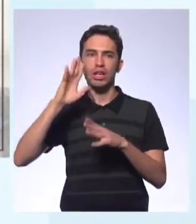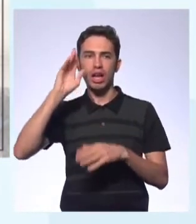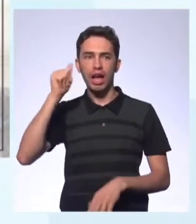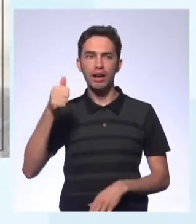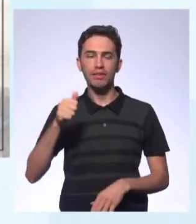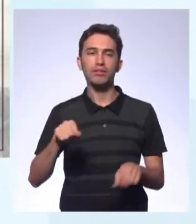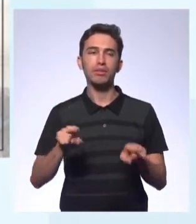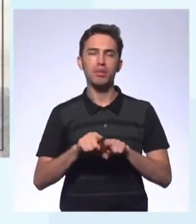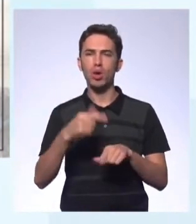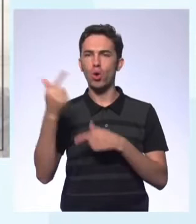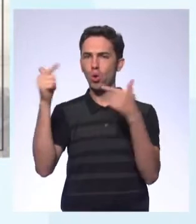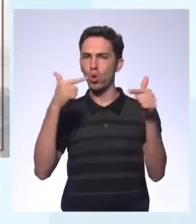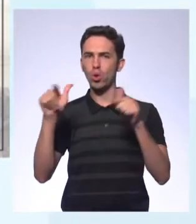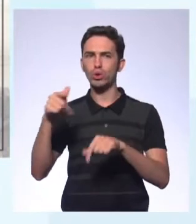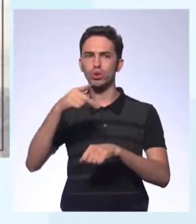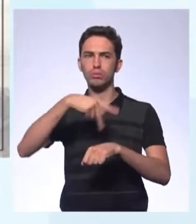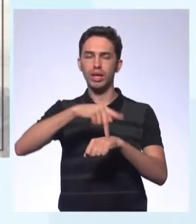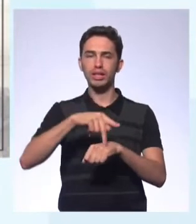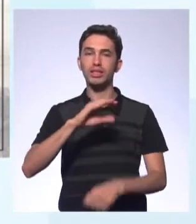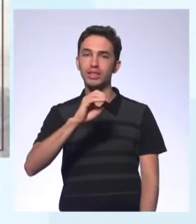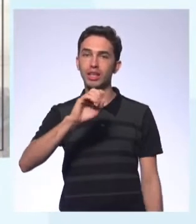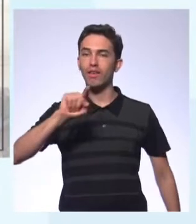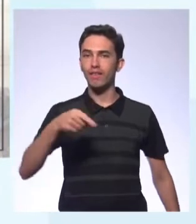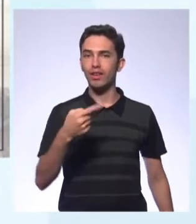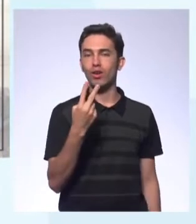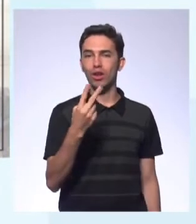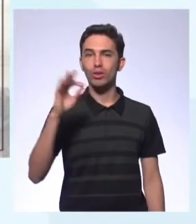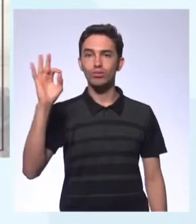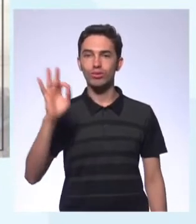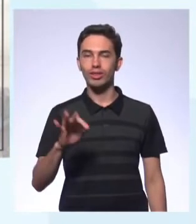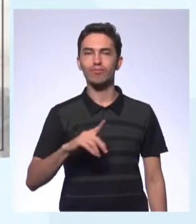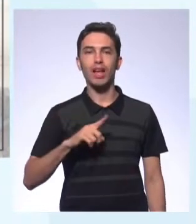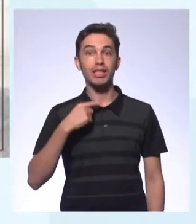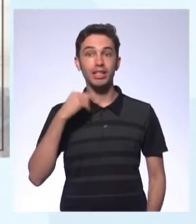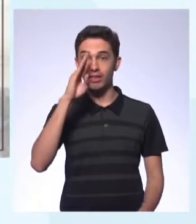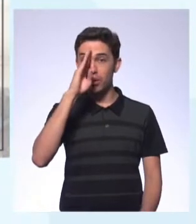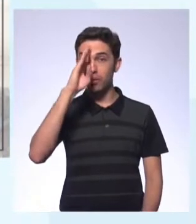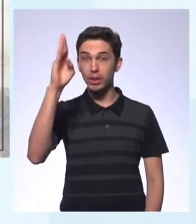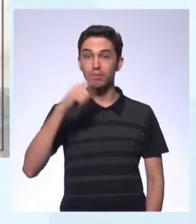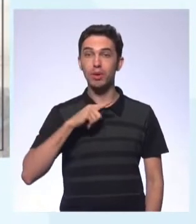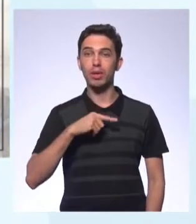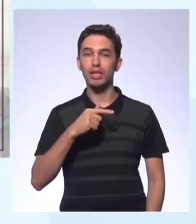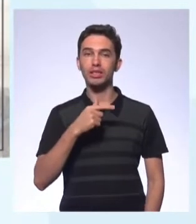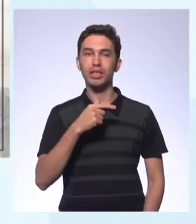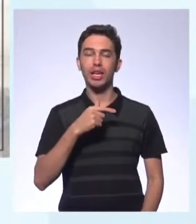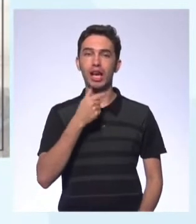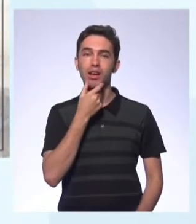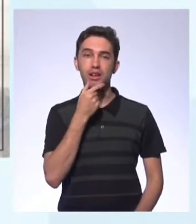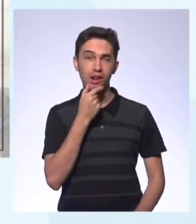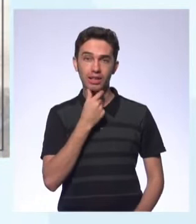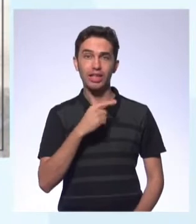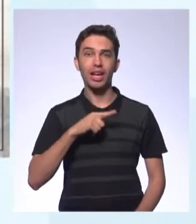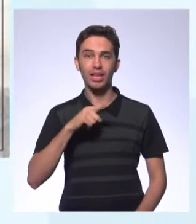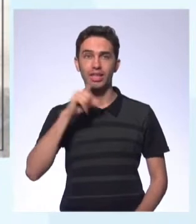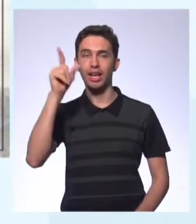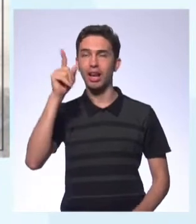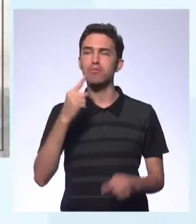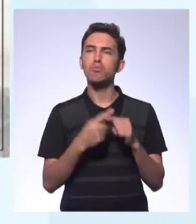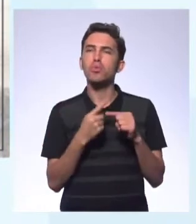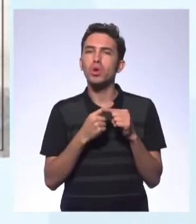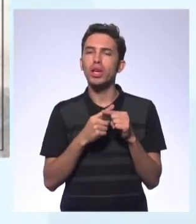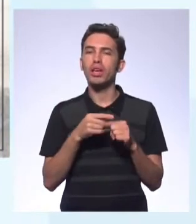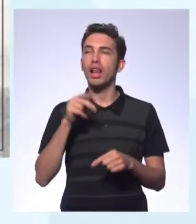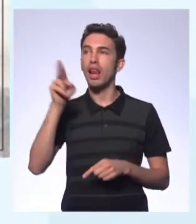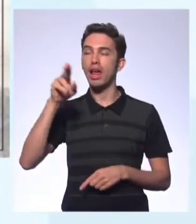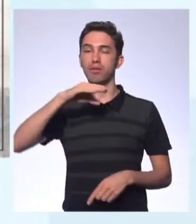0,2%. Então, nós temos aí principalmente aí a Inglaterra, porque Portugal comprava,